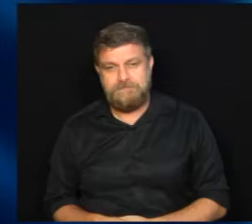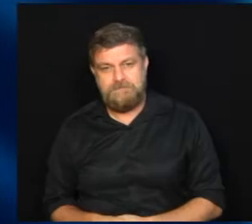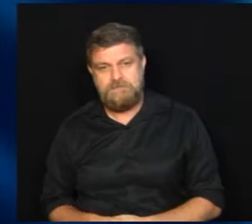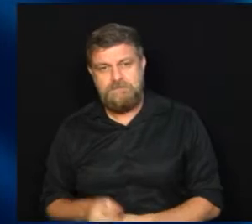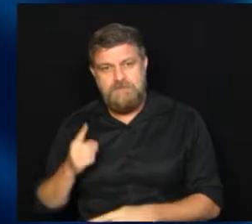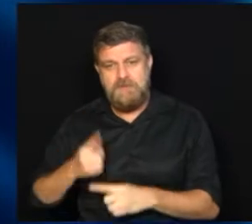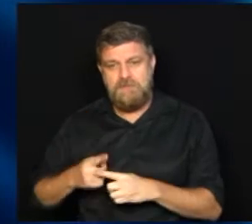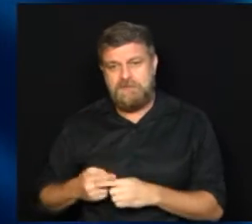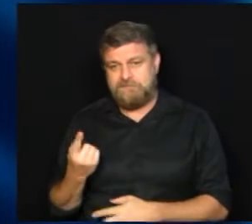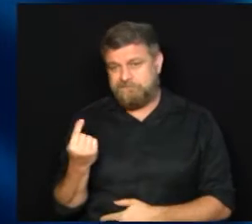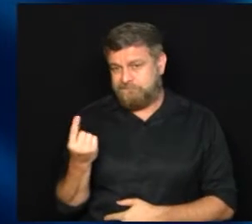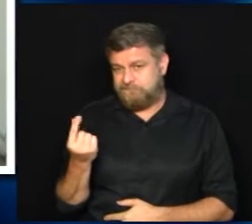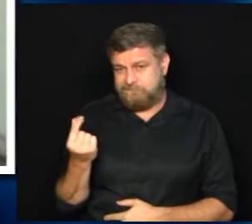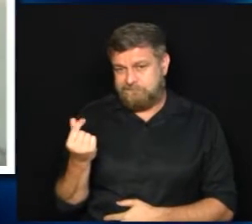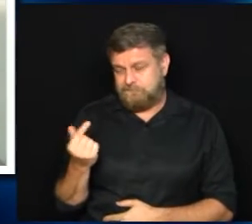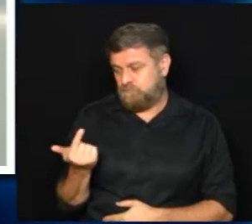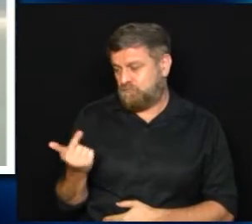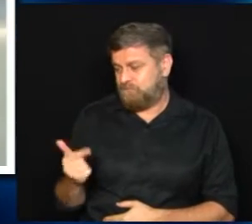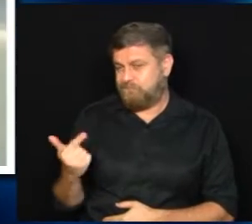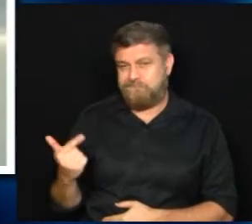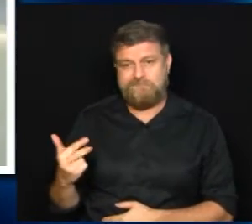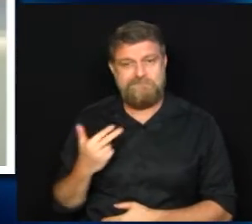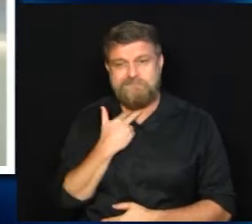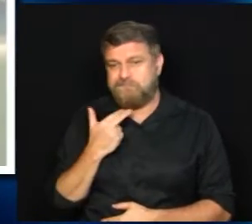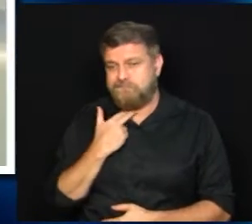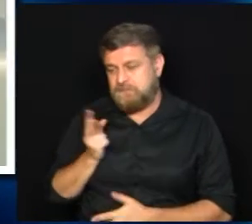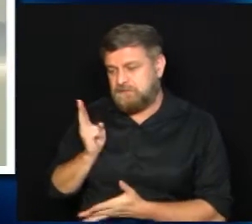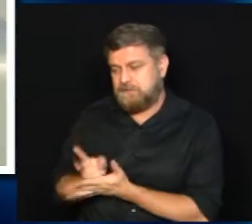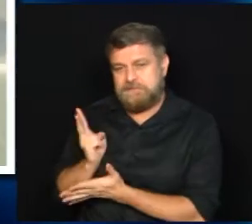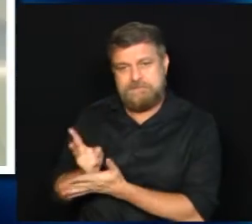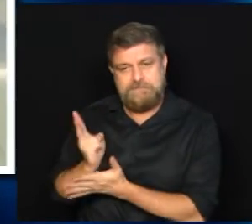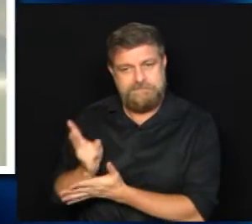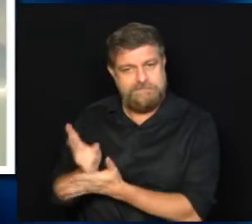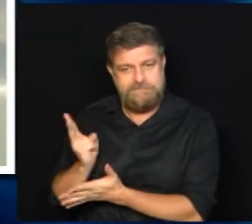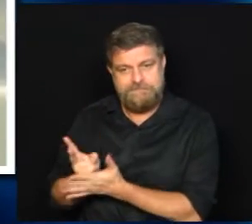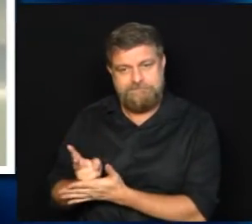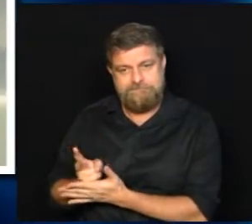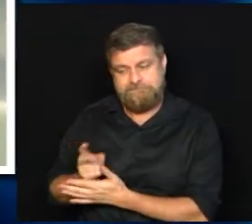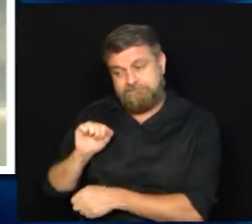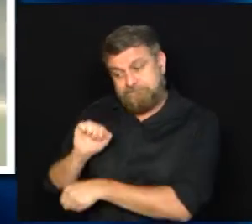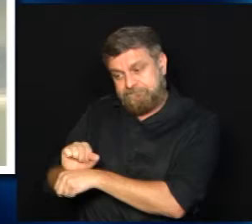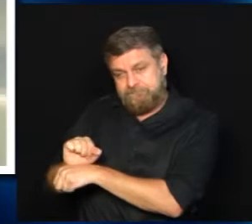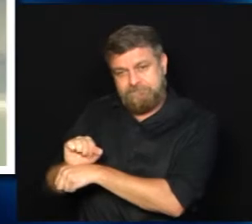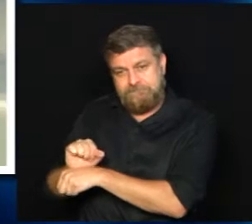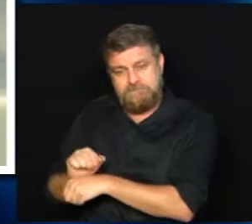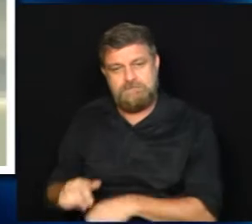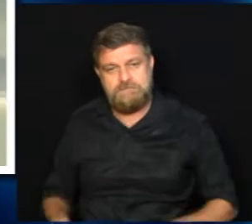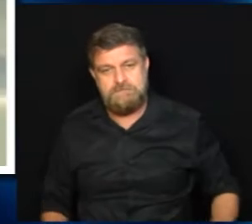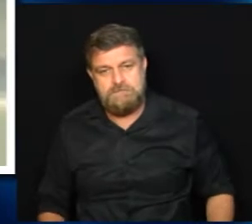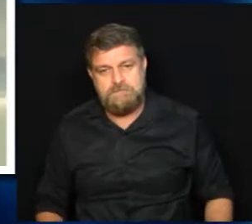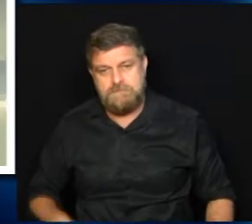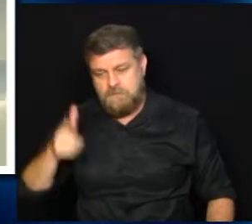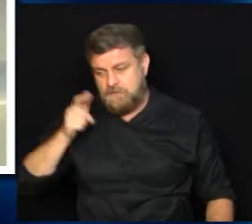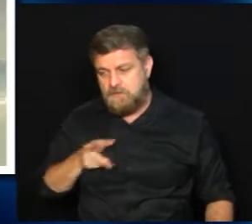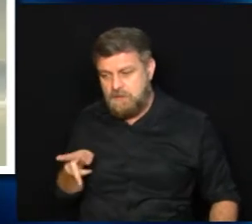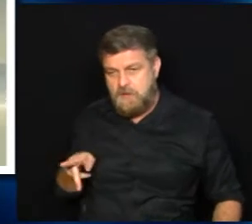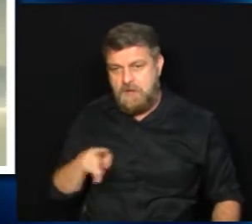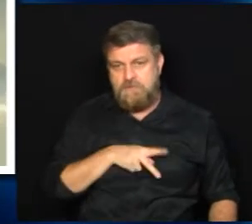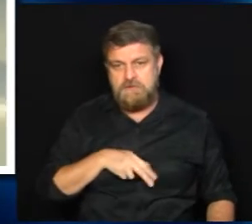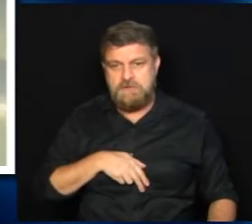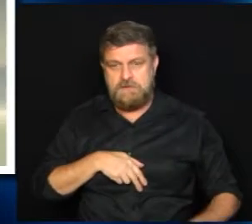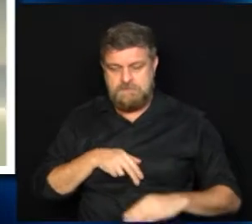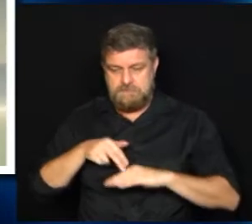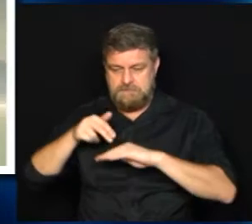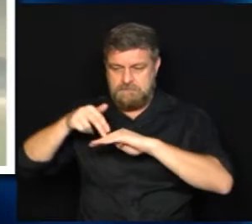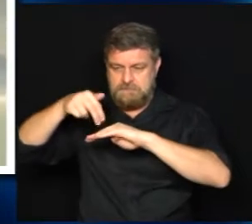por questão financeira mesmo, de não conseguir continuar. E eu ingressei nos saltos